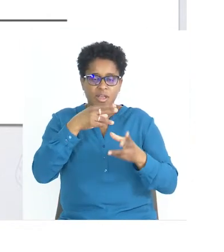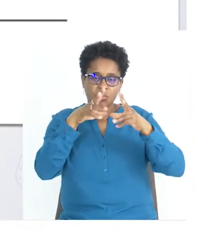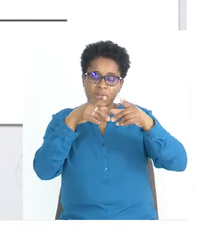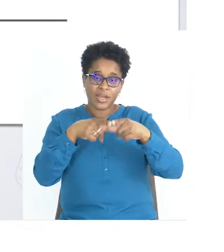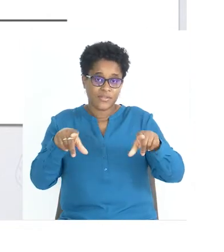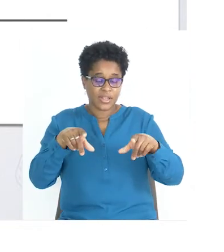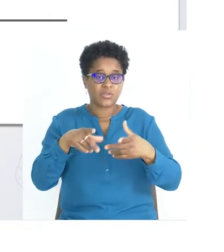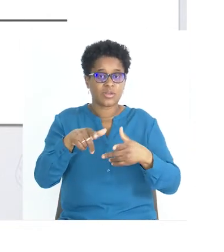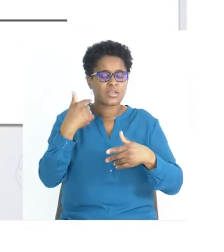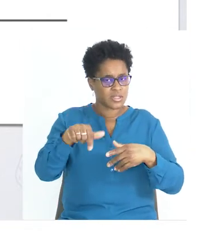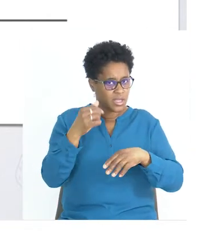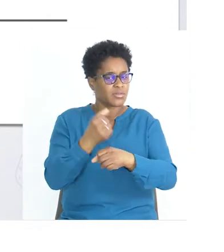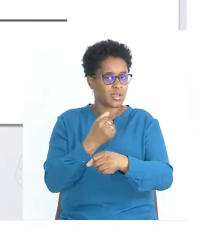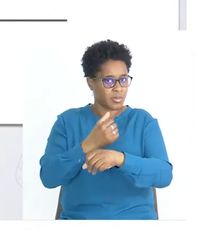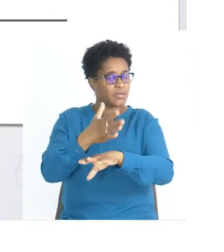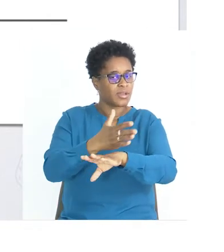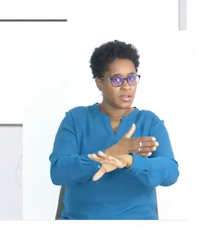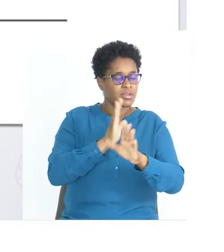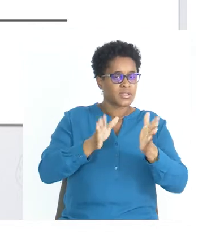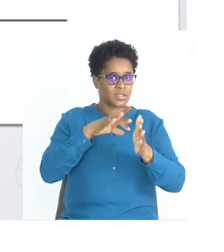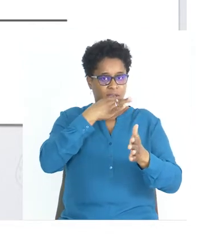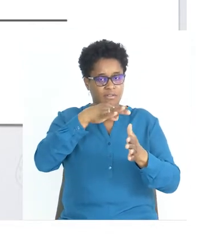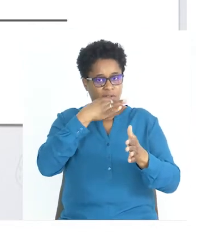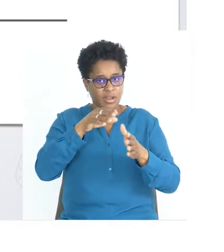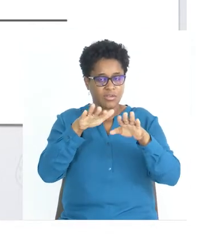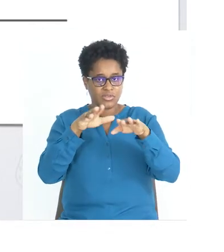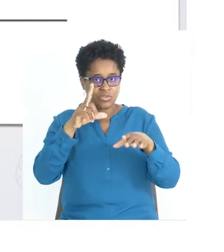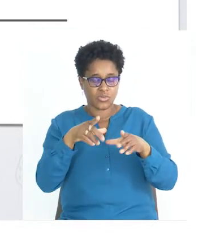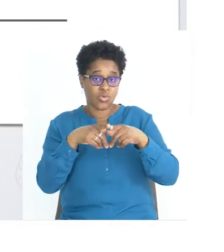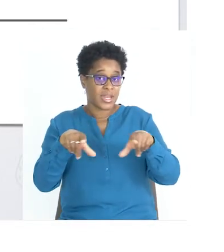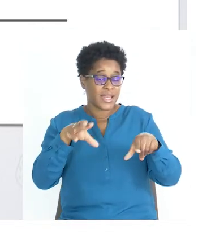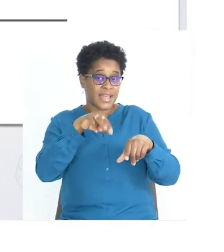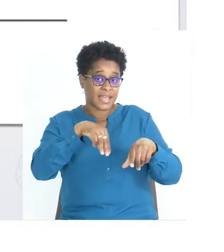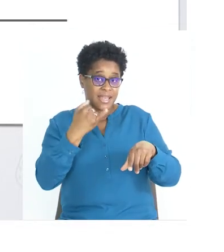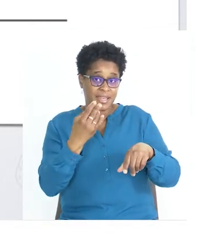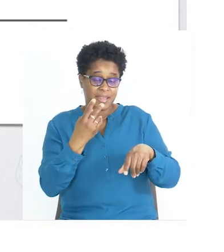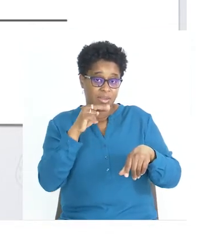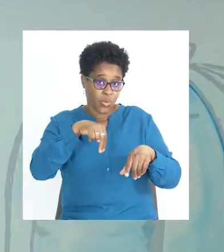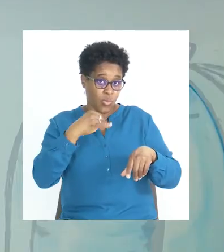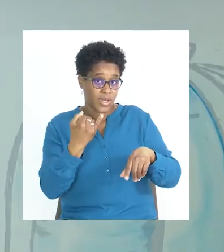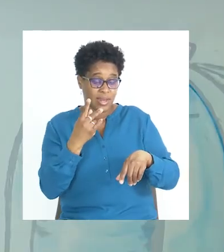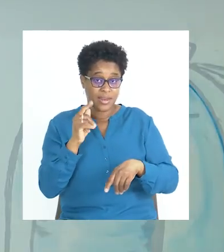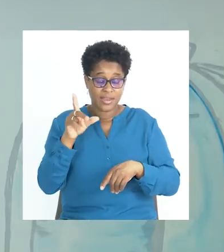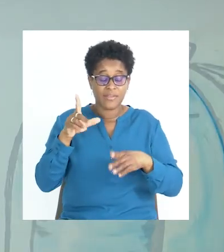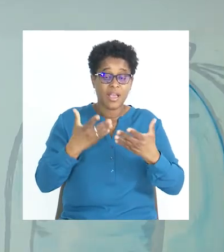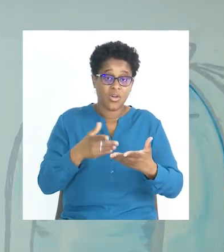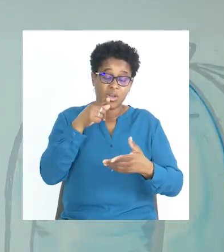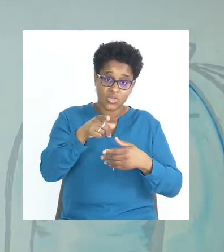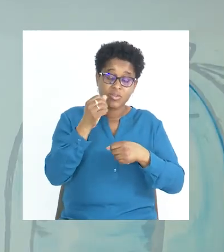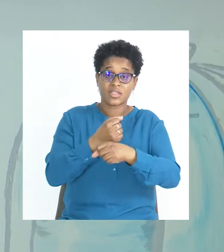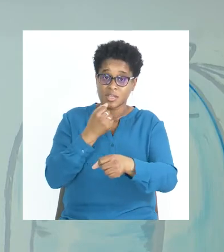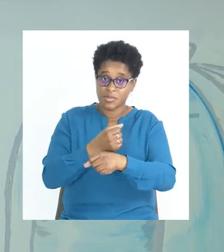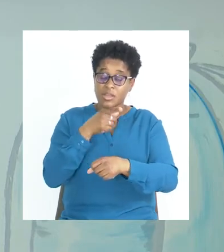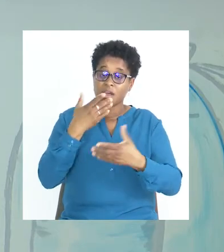usado neles. Então, ainda estás no exercício anterior, já disseste o nível, agora vais provar com palavras que estão lá. E agora tu tens